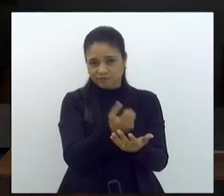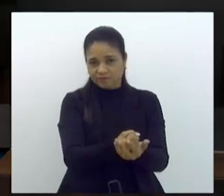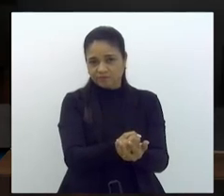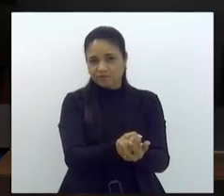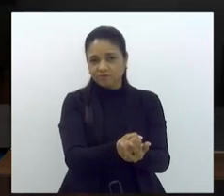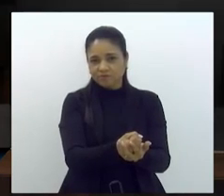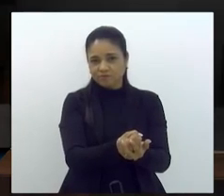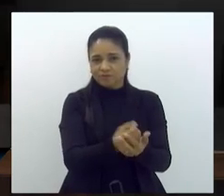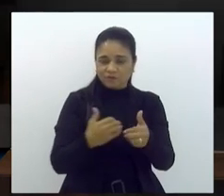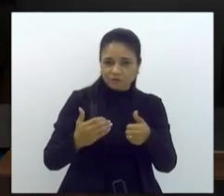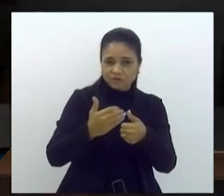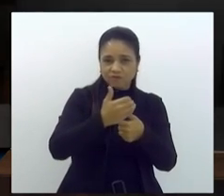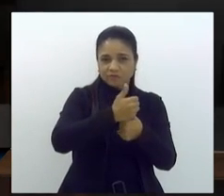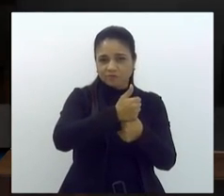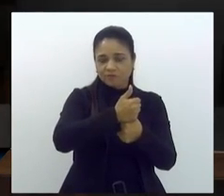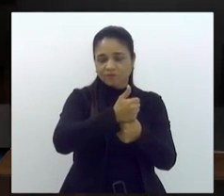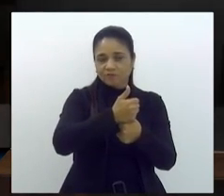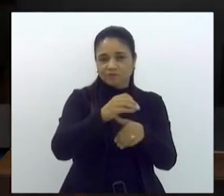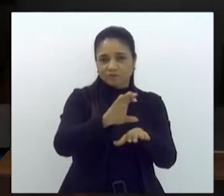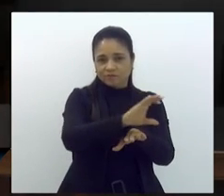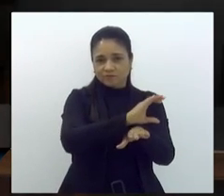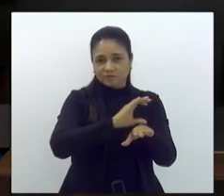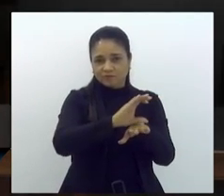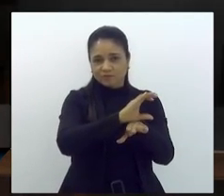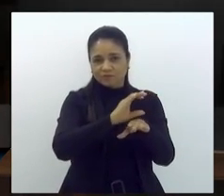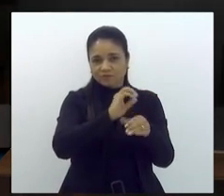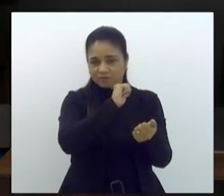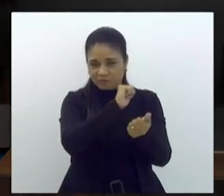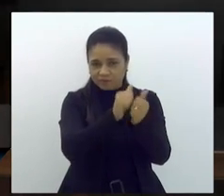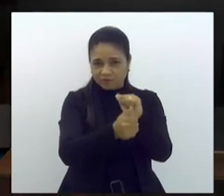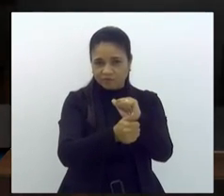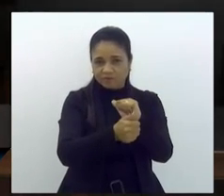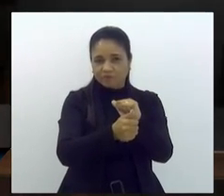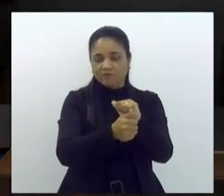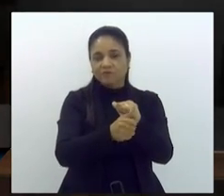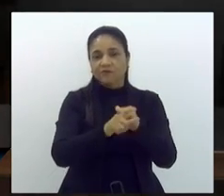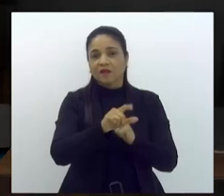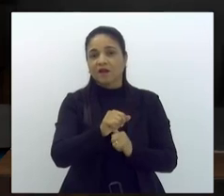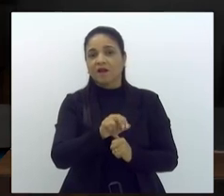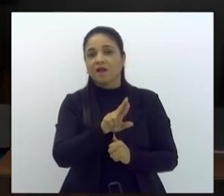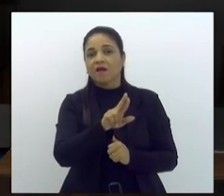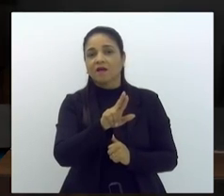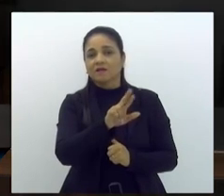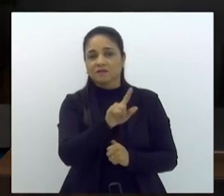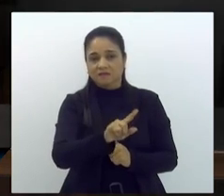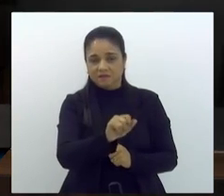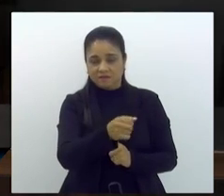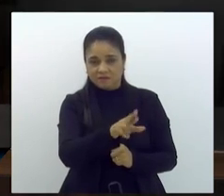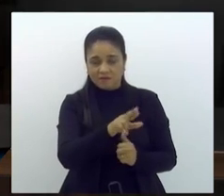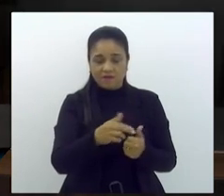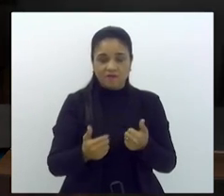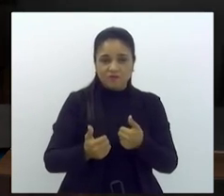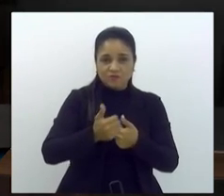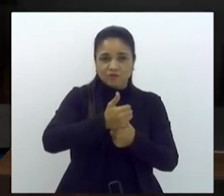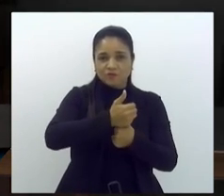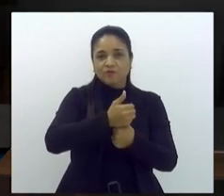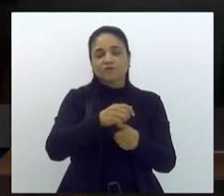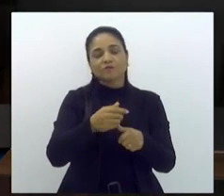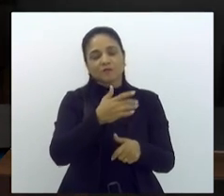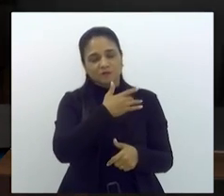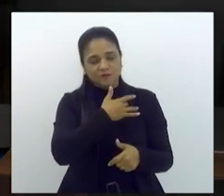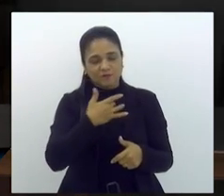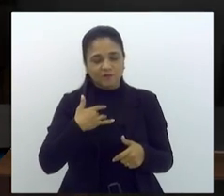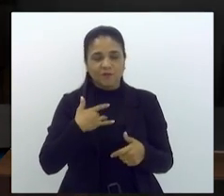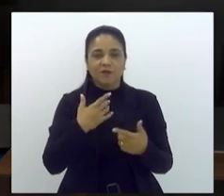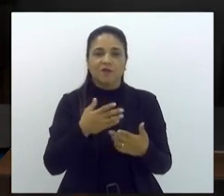o substitutivo da comissão de esporte e lazer favorável substituído da comissão de saúde também favorável